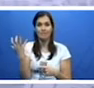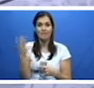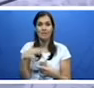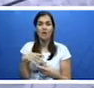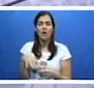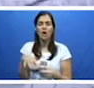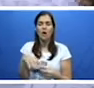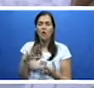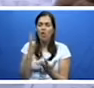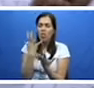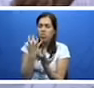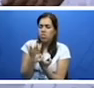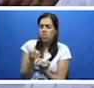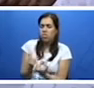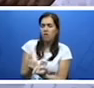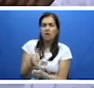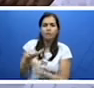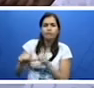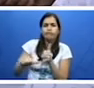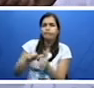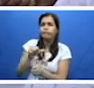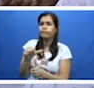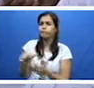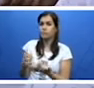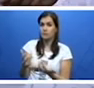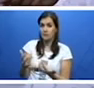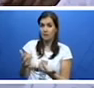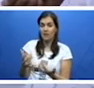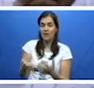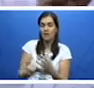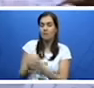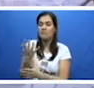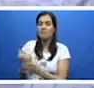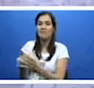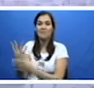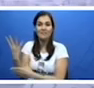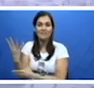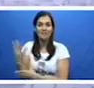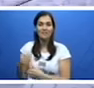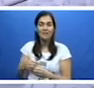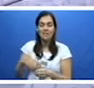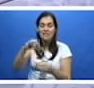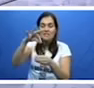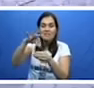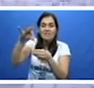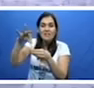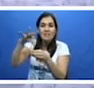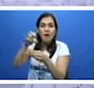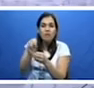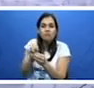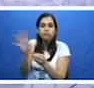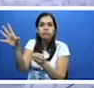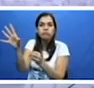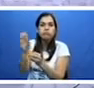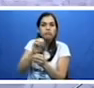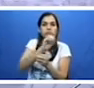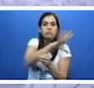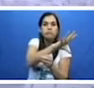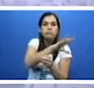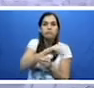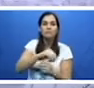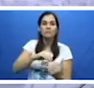e quente começou a favorecer a sobrevivência dessas plantas e o espalhamento pelo globo terrestre